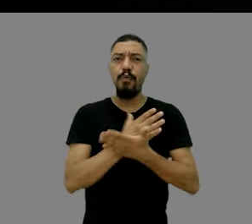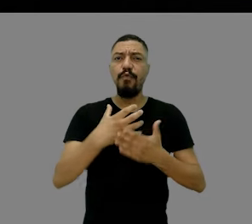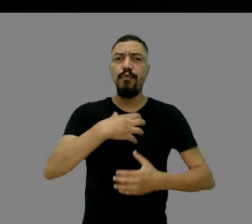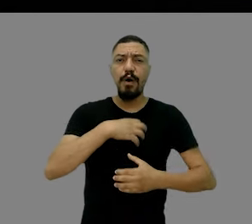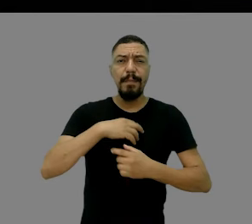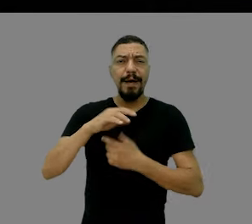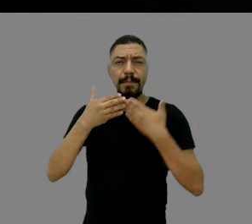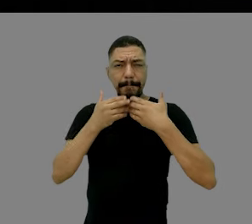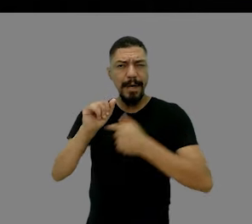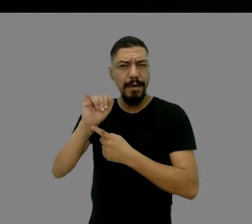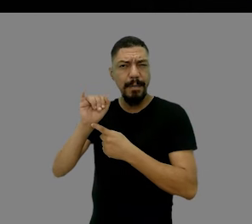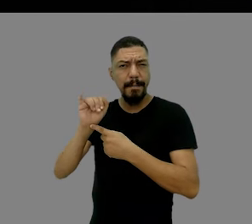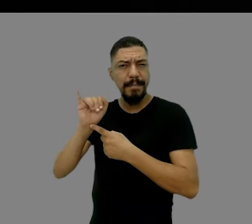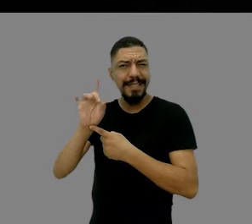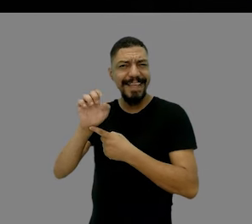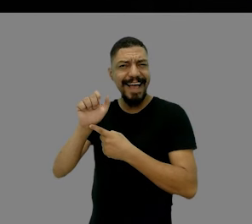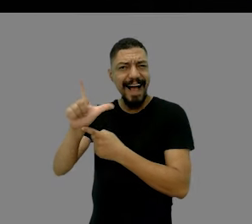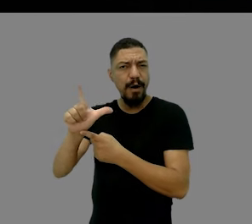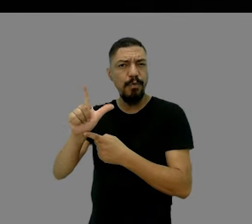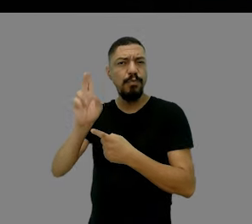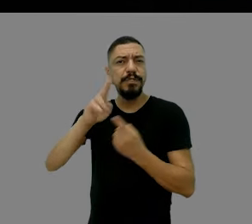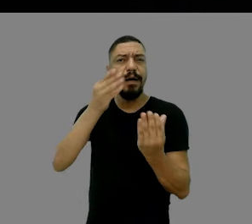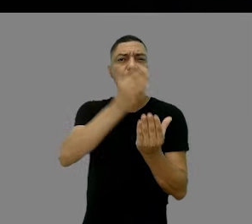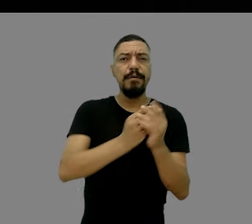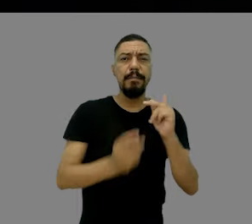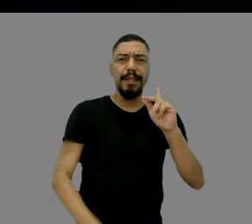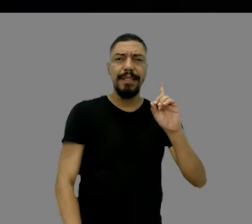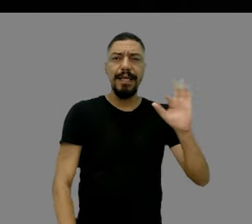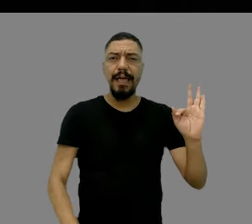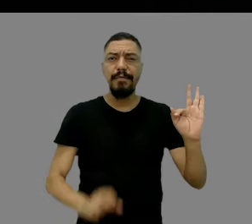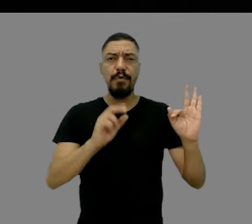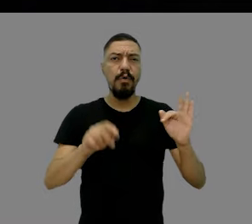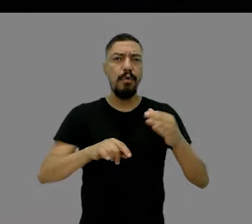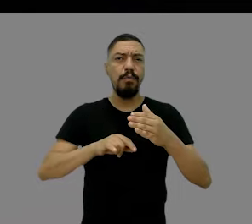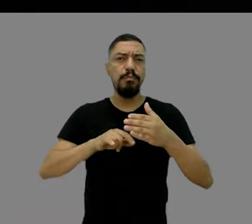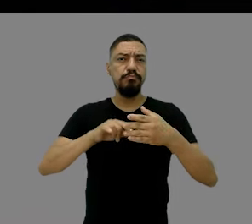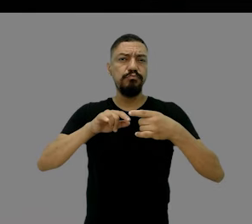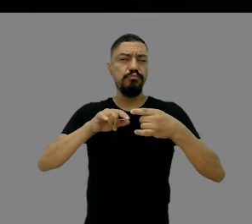ser um blog? Ou algo... Uma outra forma de